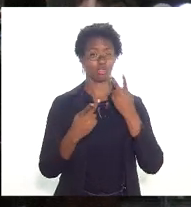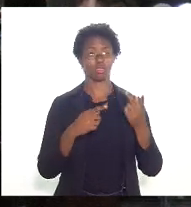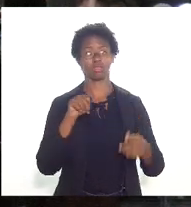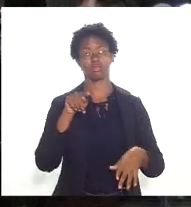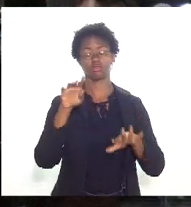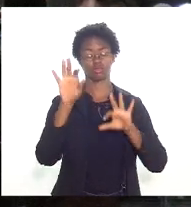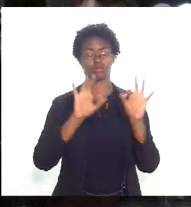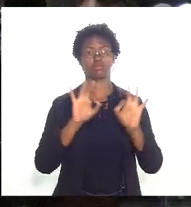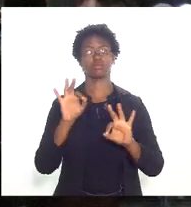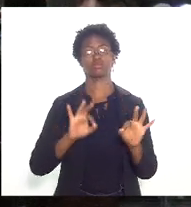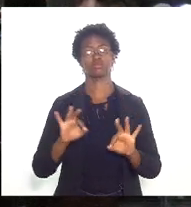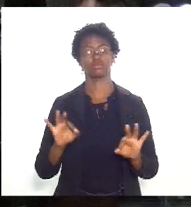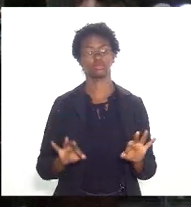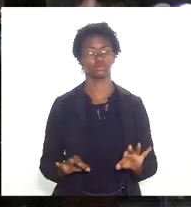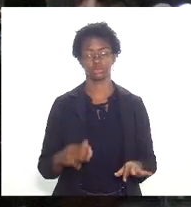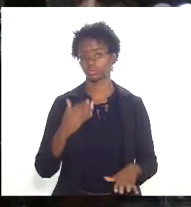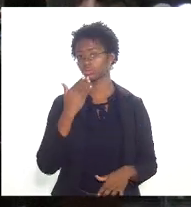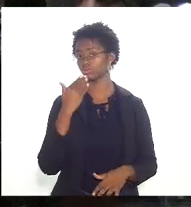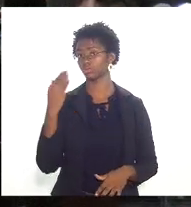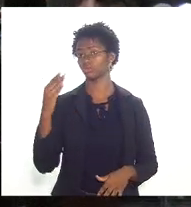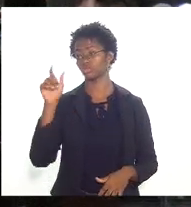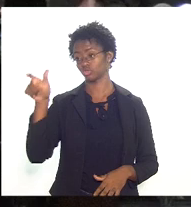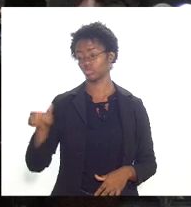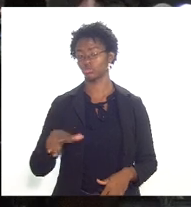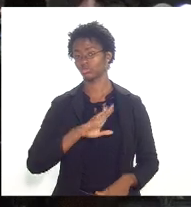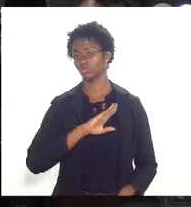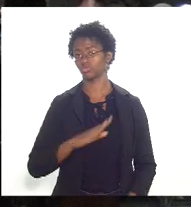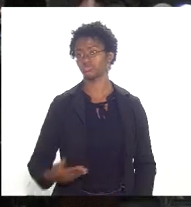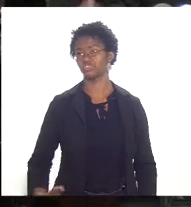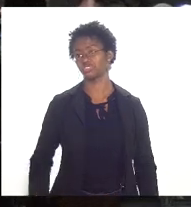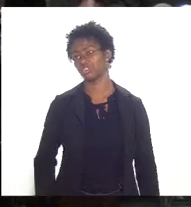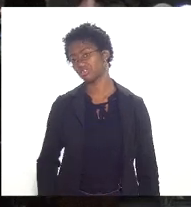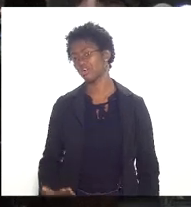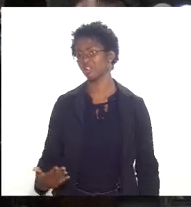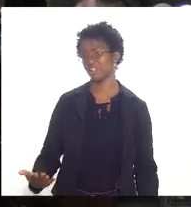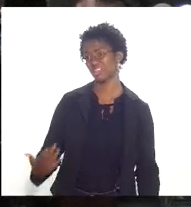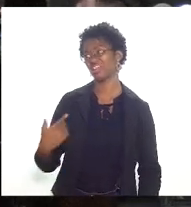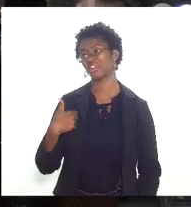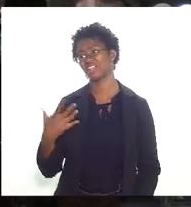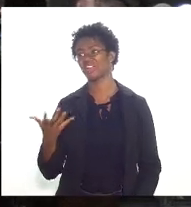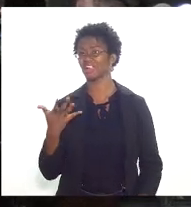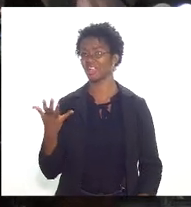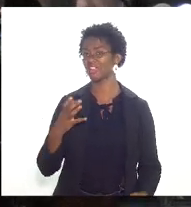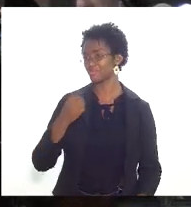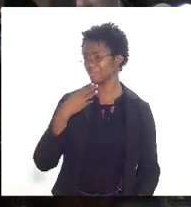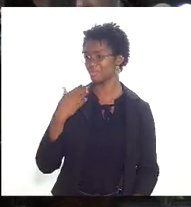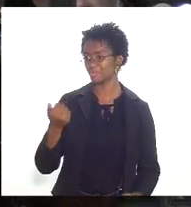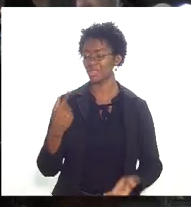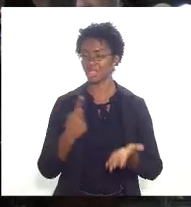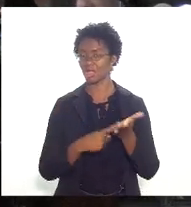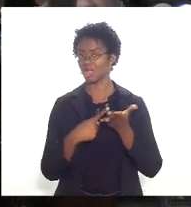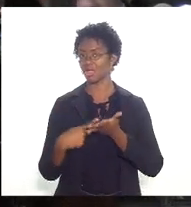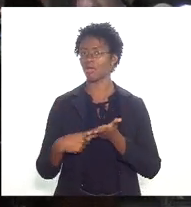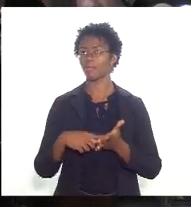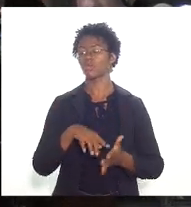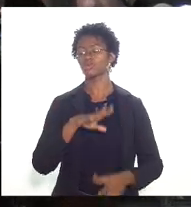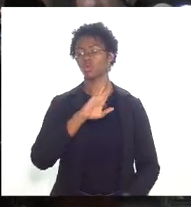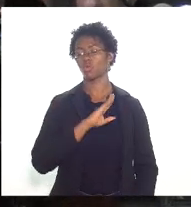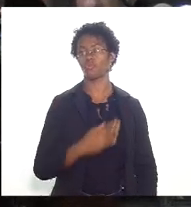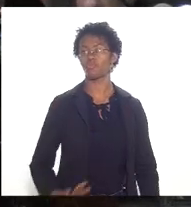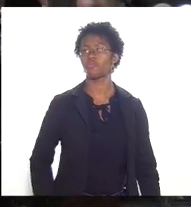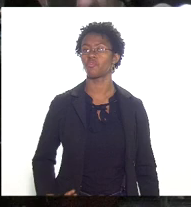projeto foi a pedido do governador para ele não ficar mal com o governo federal e esse